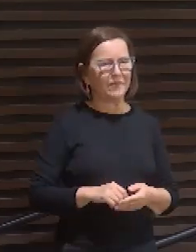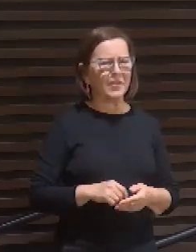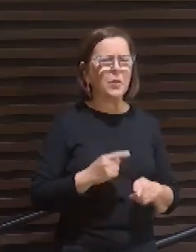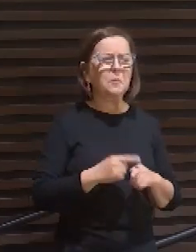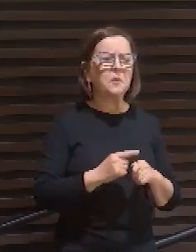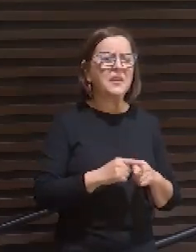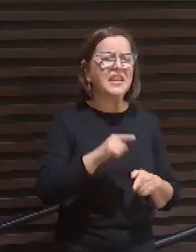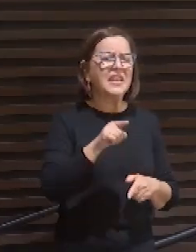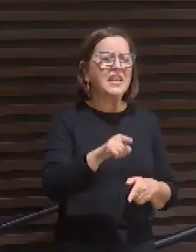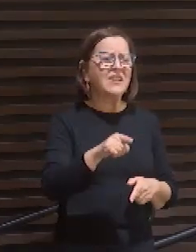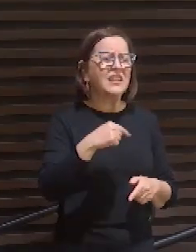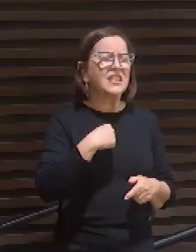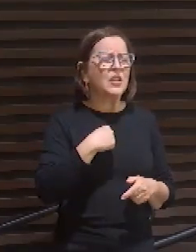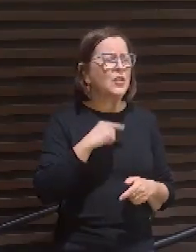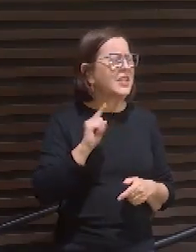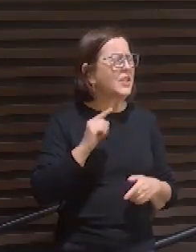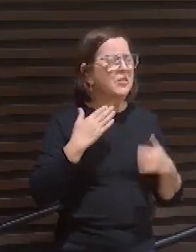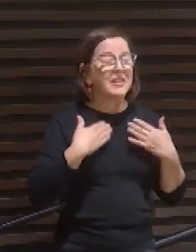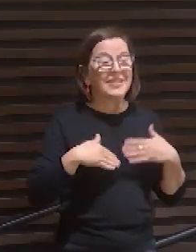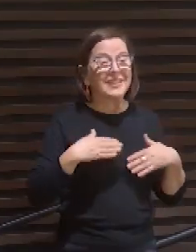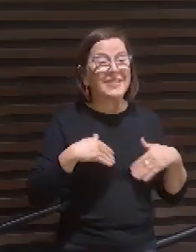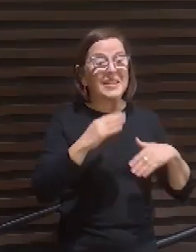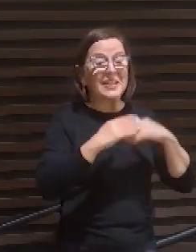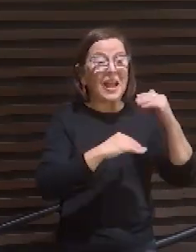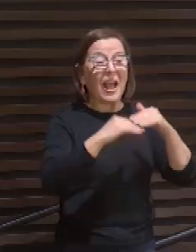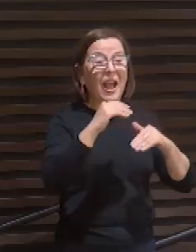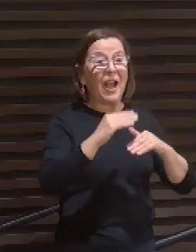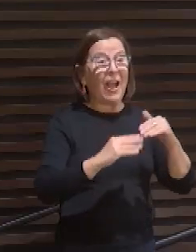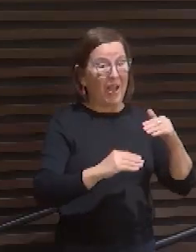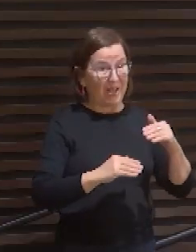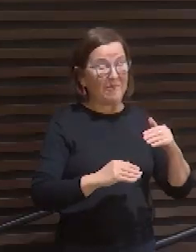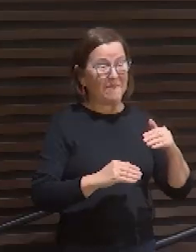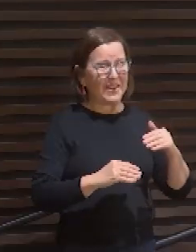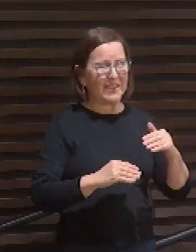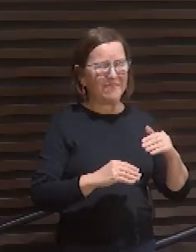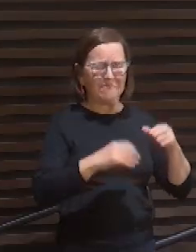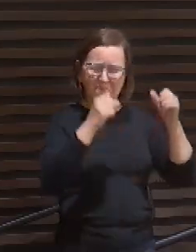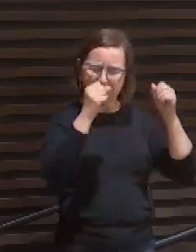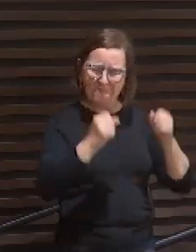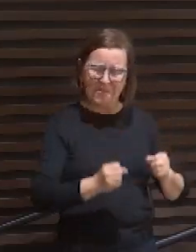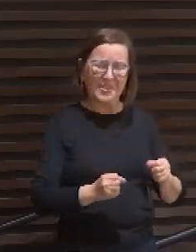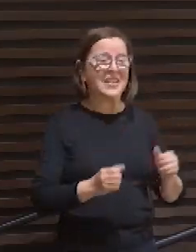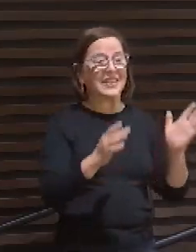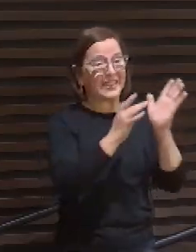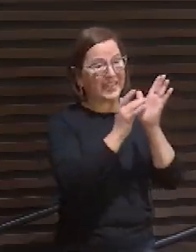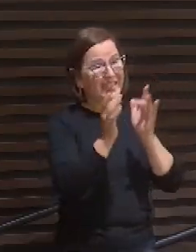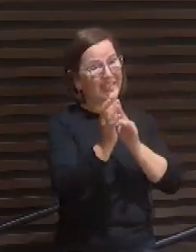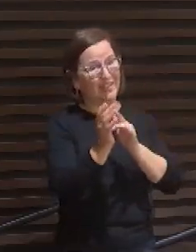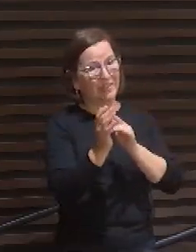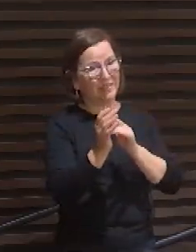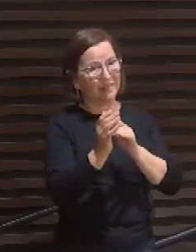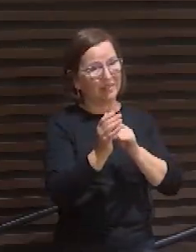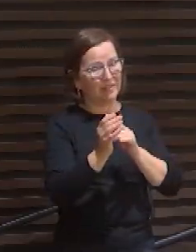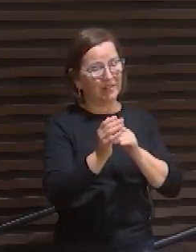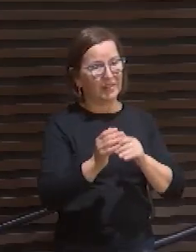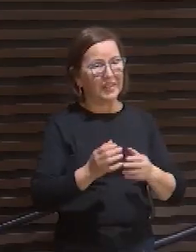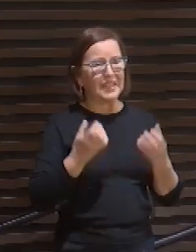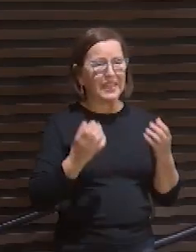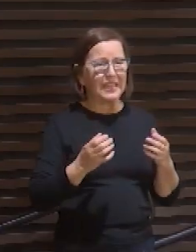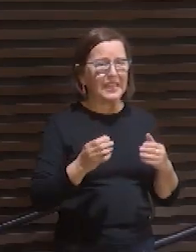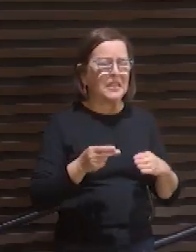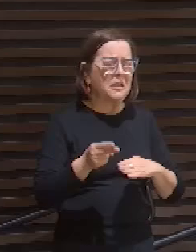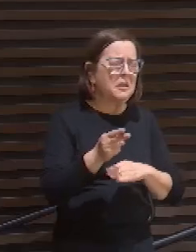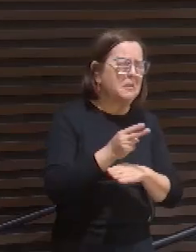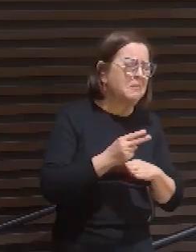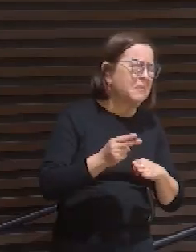não descansamos na obra vicária suficiente de Jesus, mas temos que procurar alguma coisa,